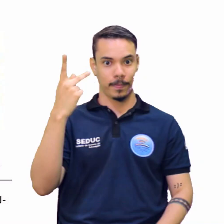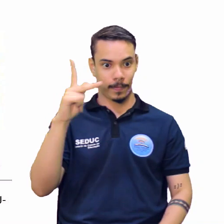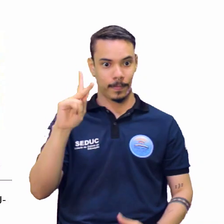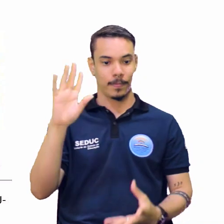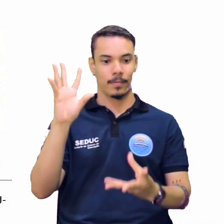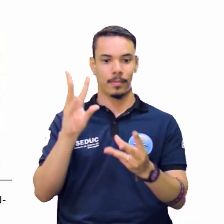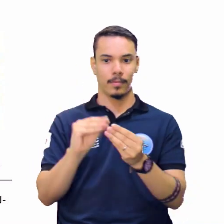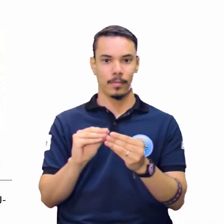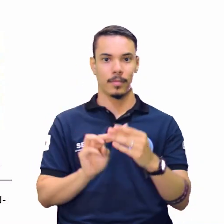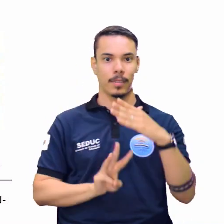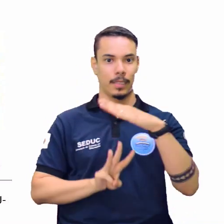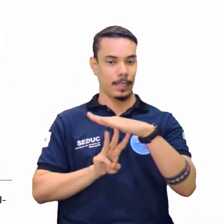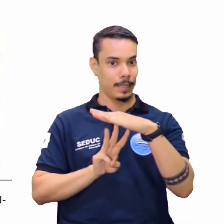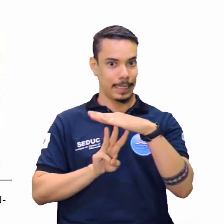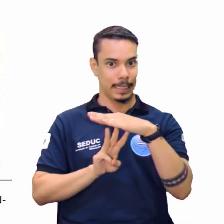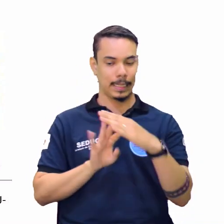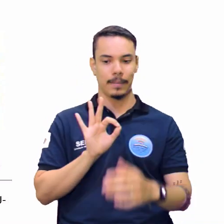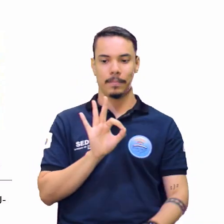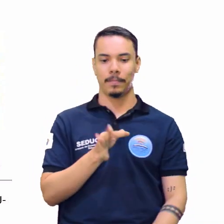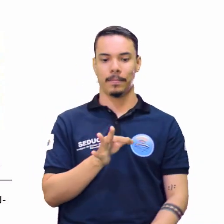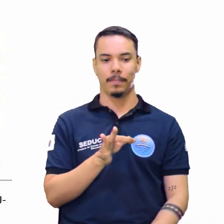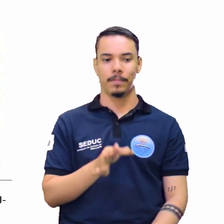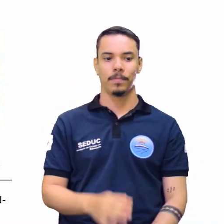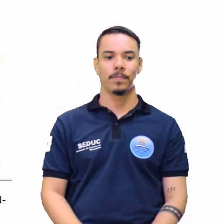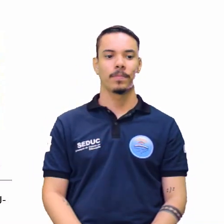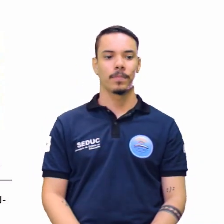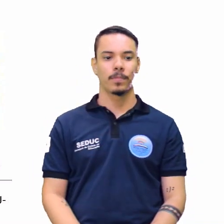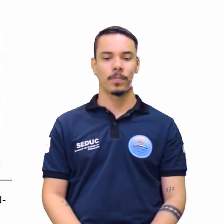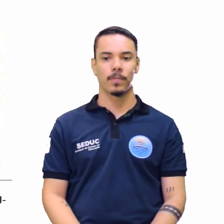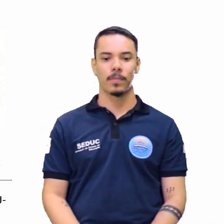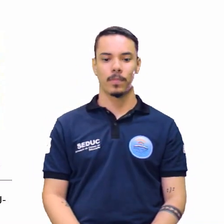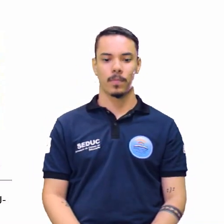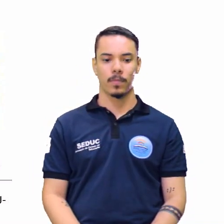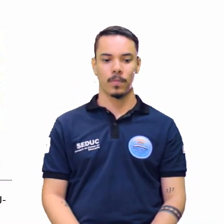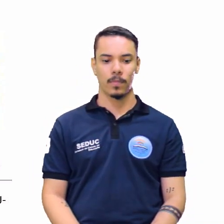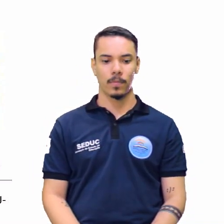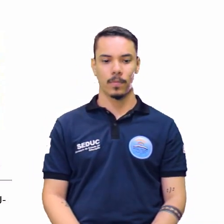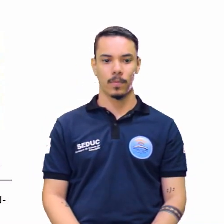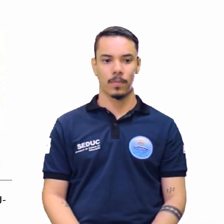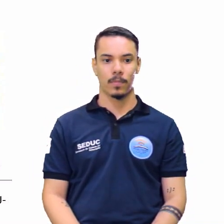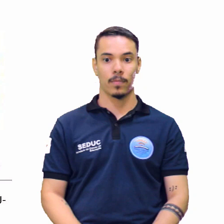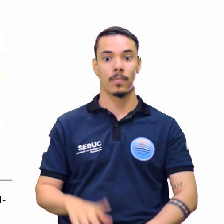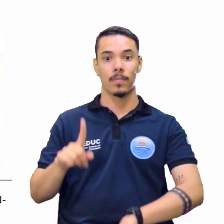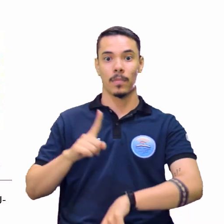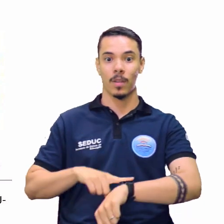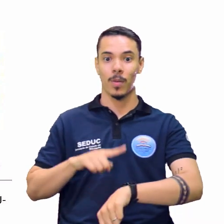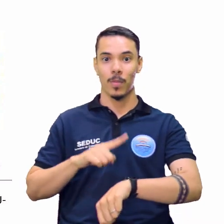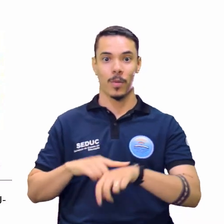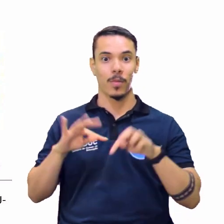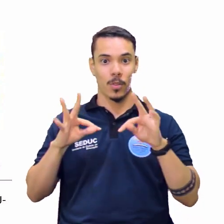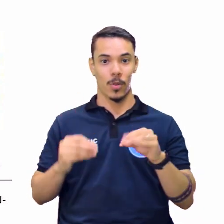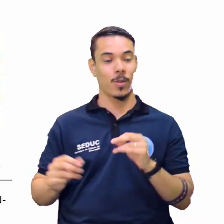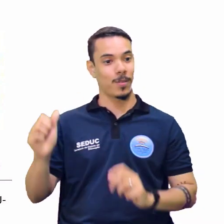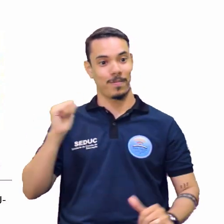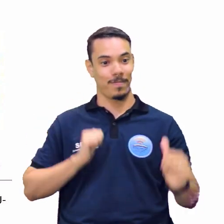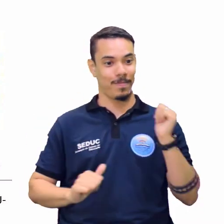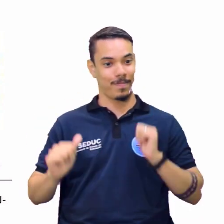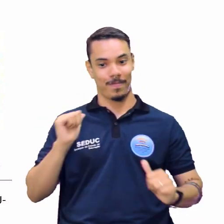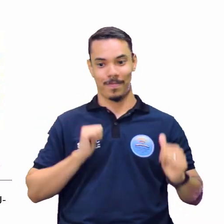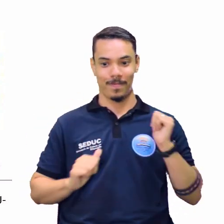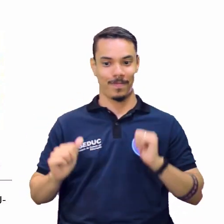da unidade 3 Tá certo beleza o momento que todos estão